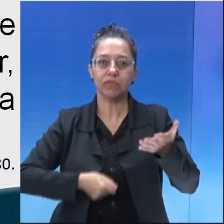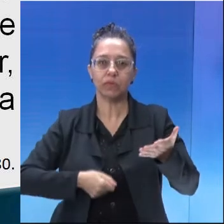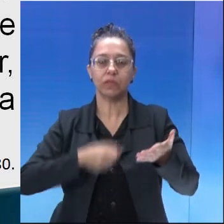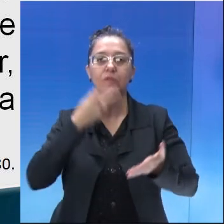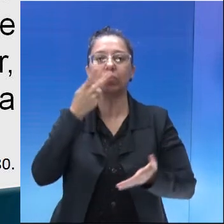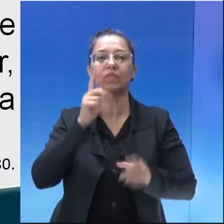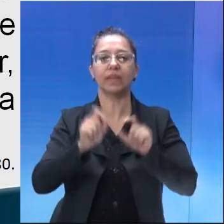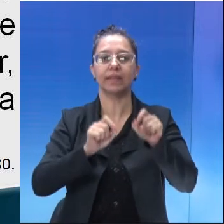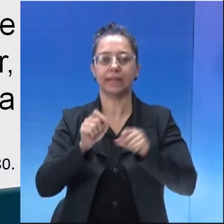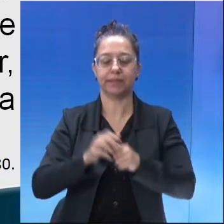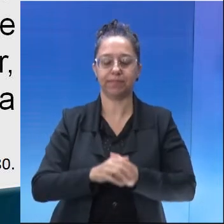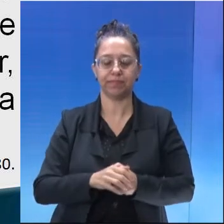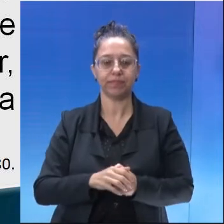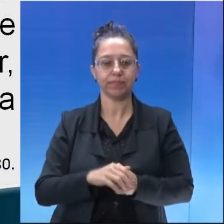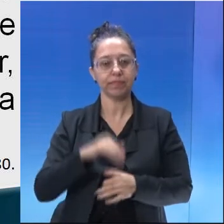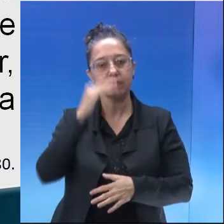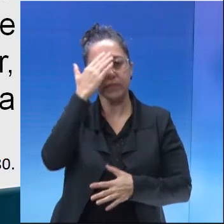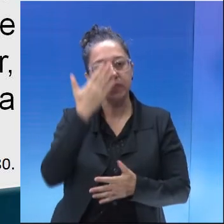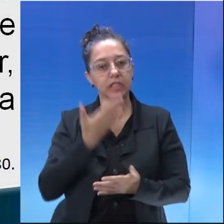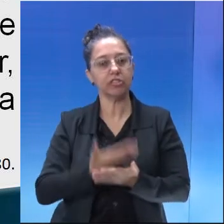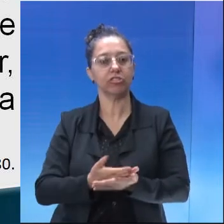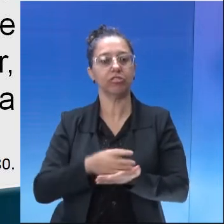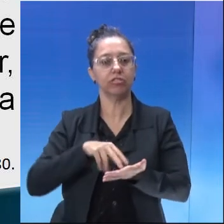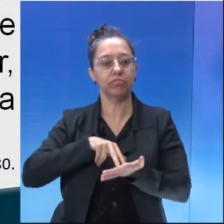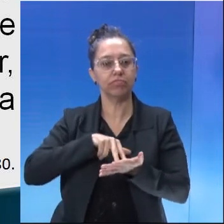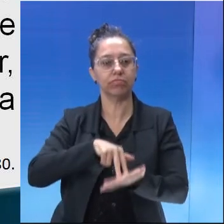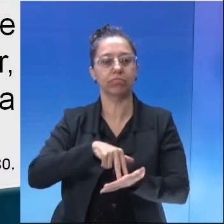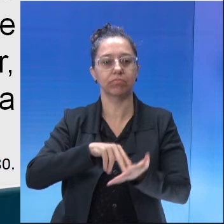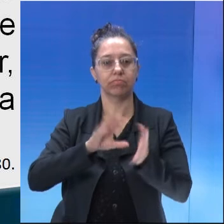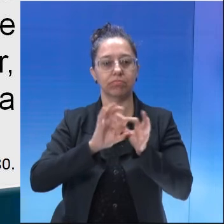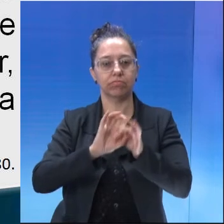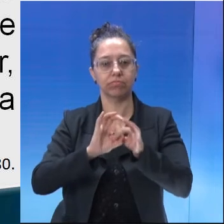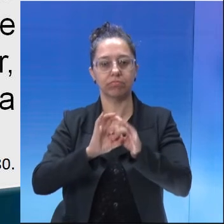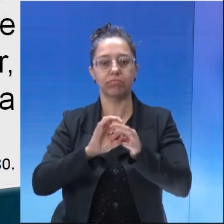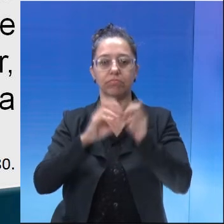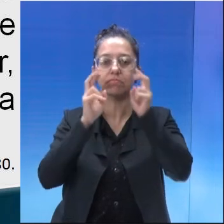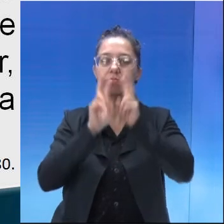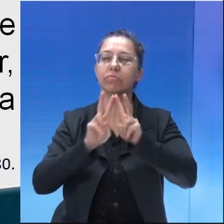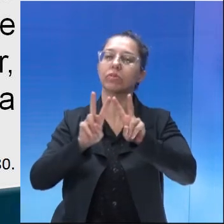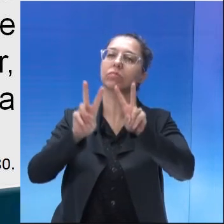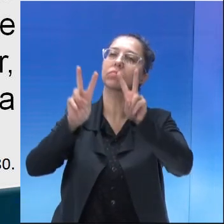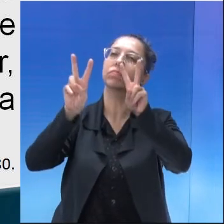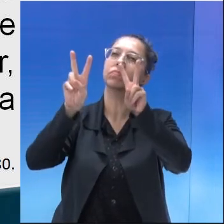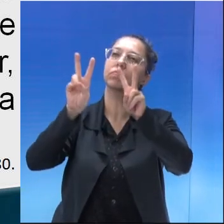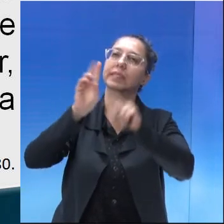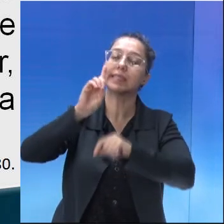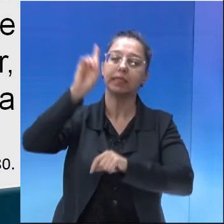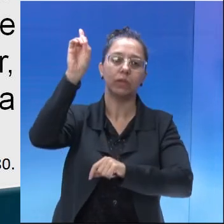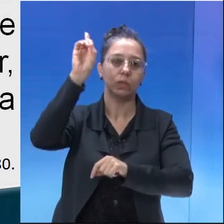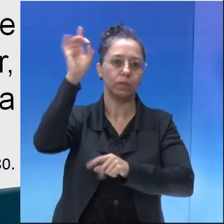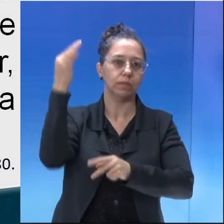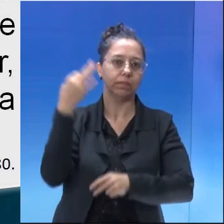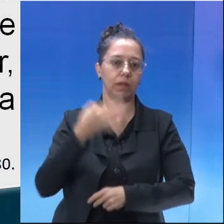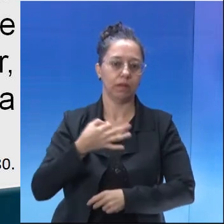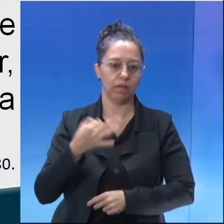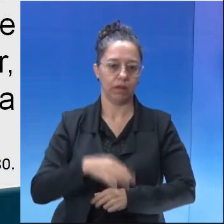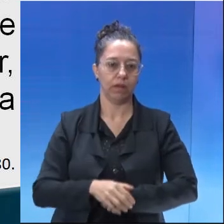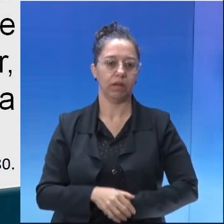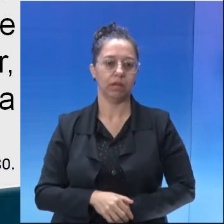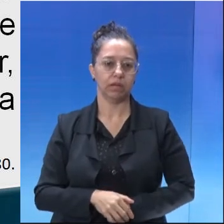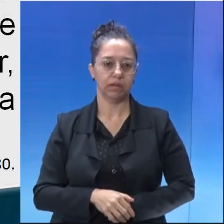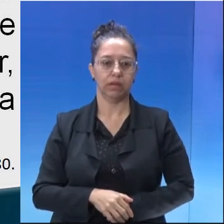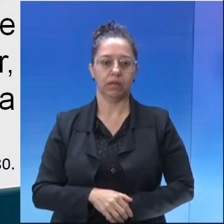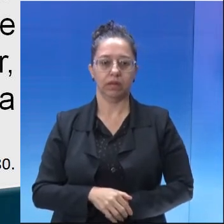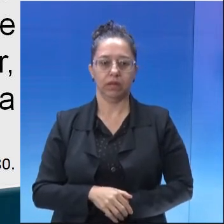eu falei aqui. Considero apropriado tender-me algum tempo na contemplação desse Deus todo